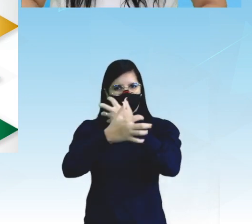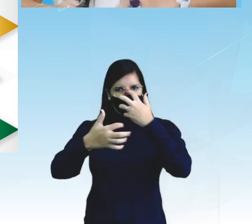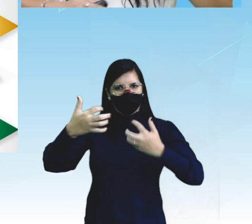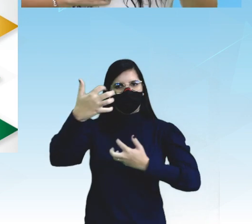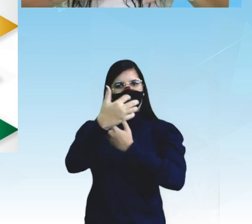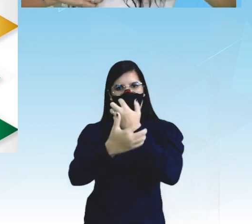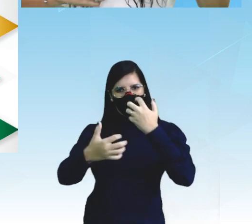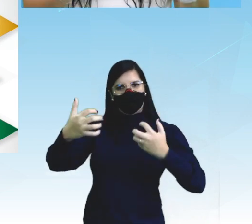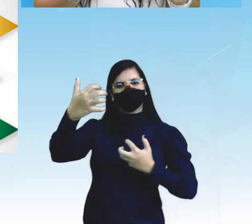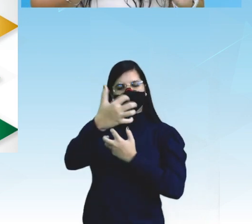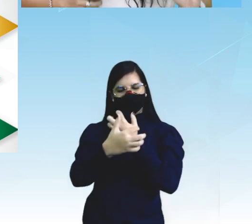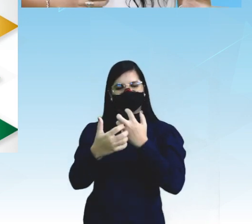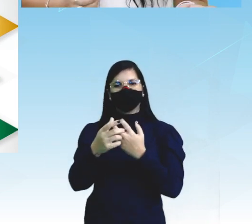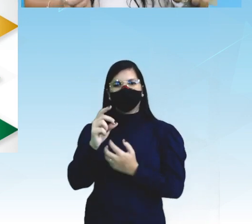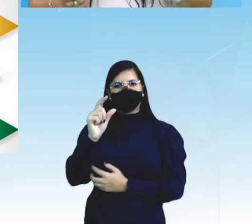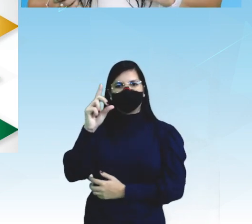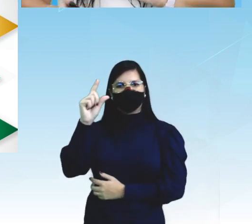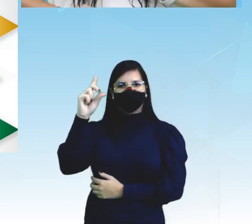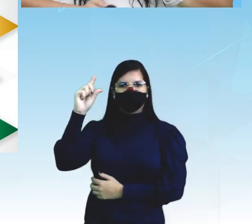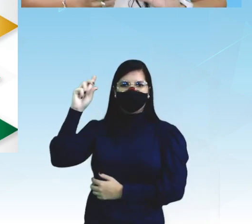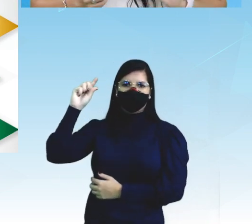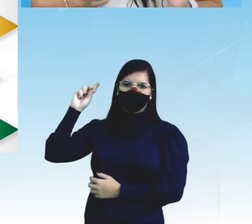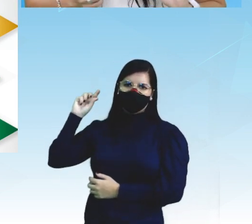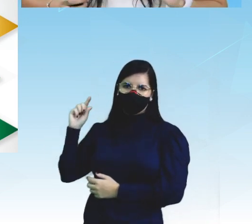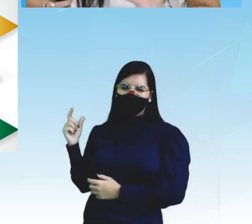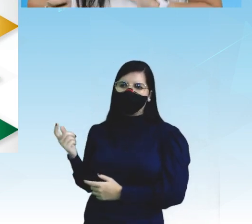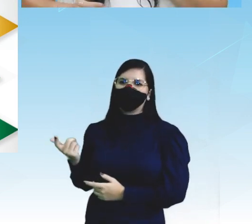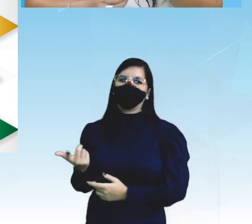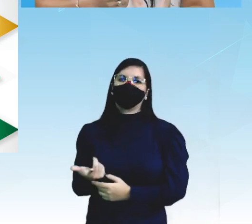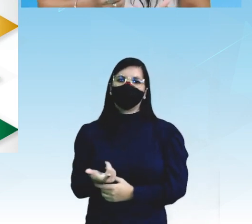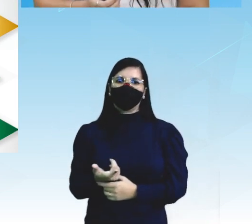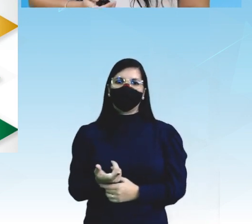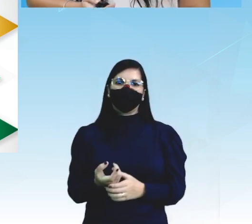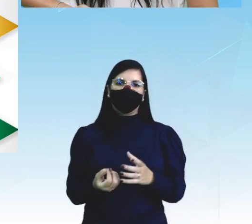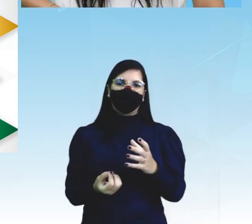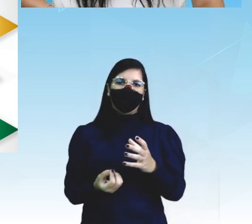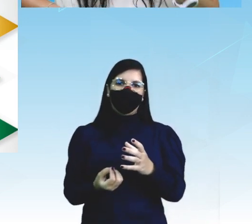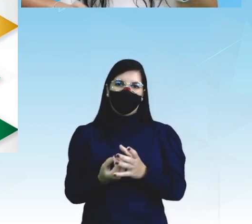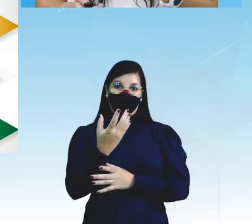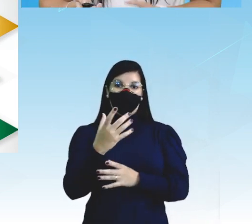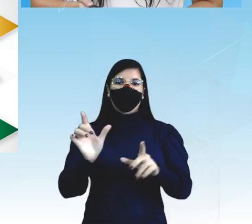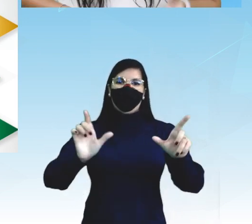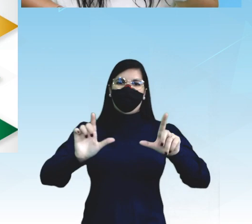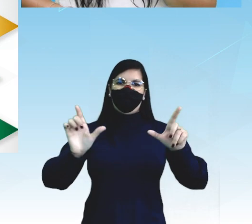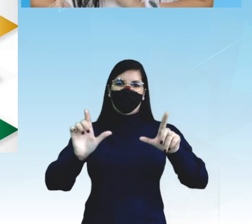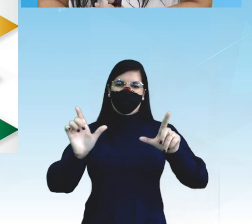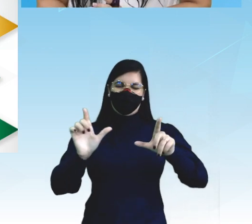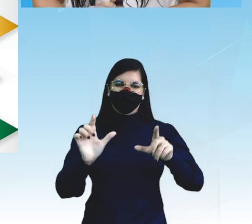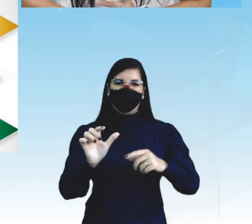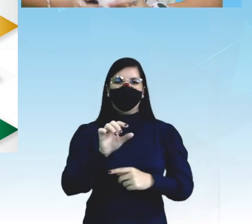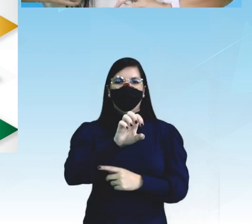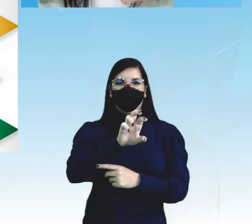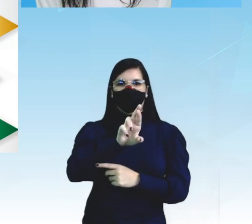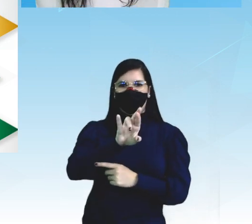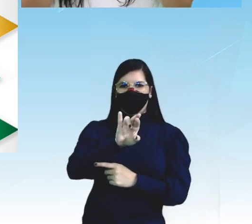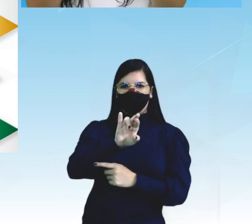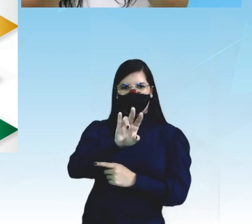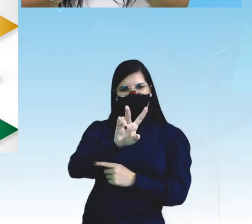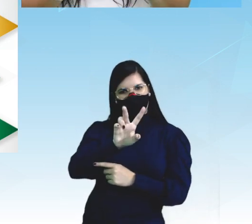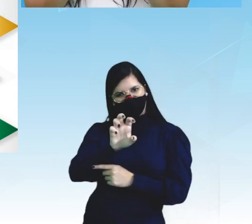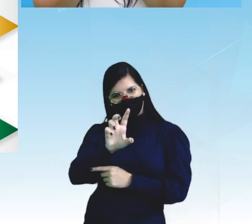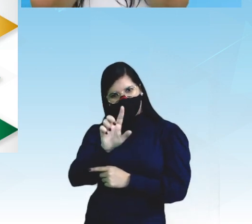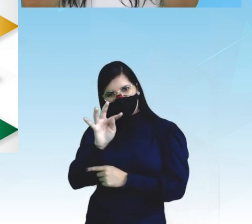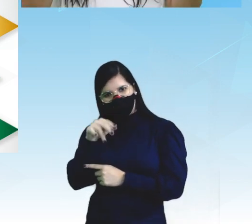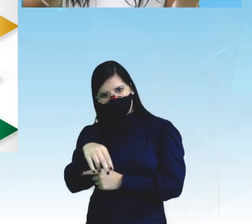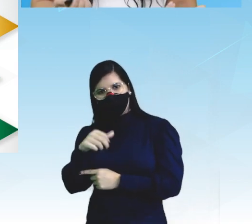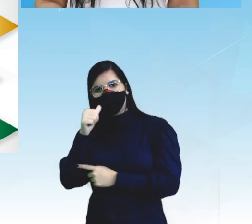cantora, né, há muito tempo, né, fizeram até uma série de televisão, Erivelto e Dalva, né? Então, assim, que